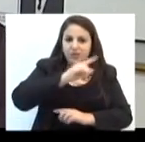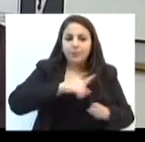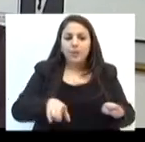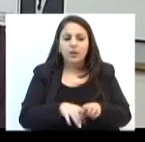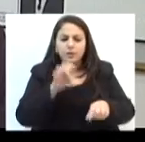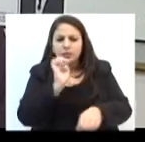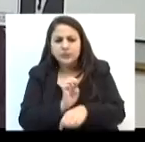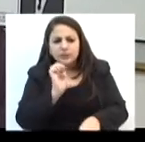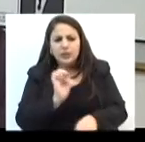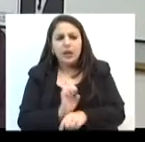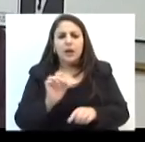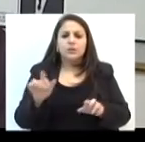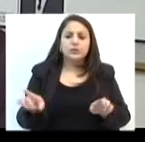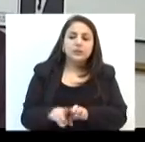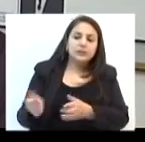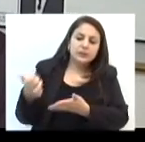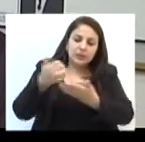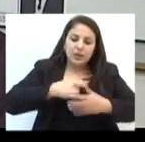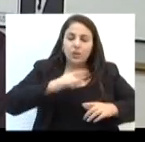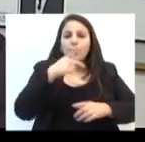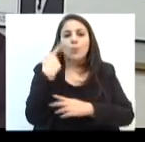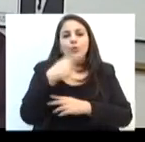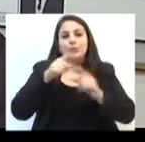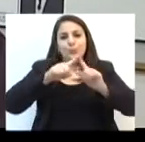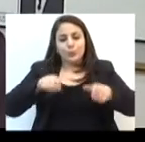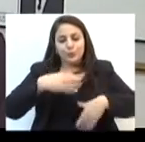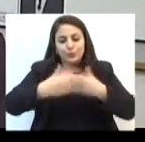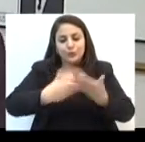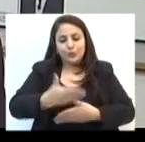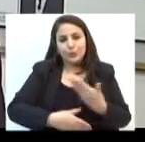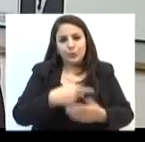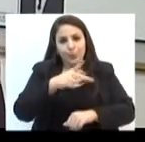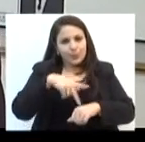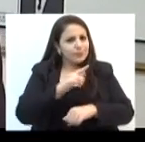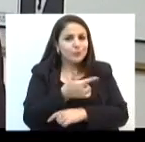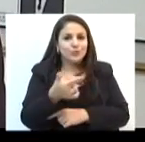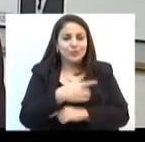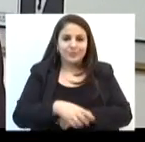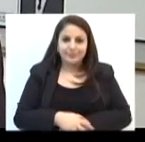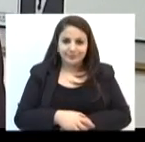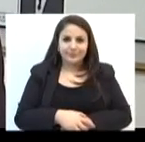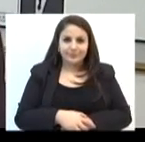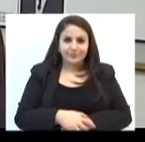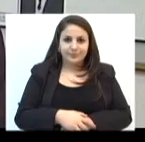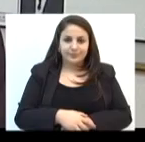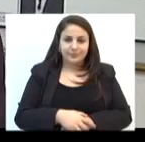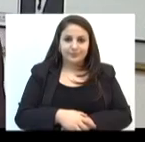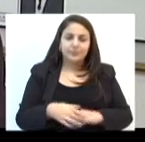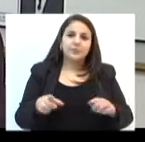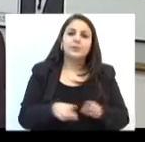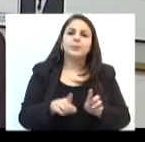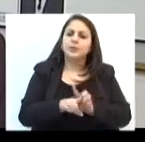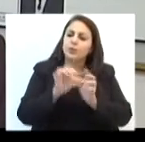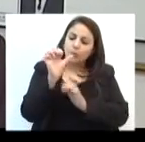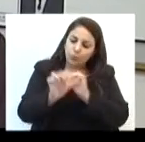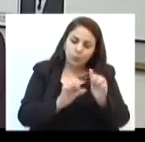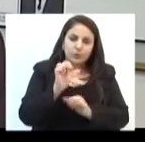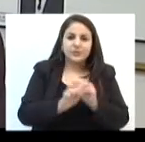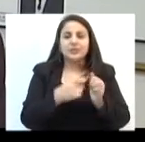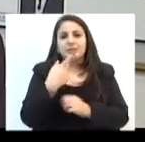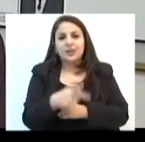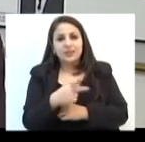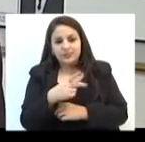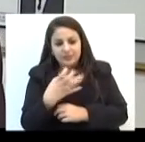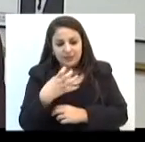Estado intervém e traça as políticas públicas para o desenvolvimento do país. Não existia essa intenção. E com a